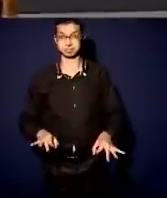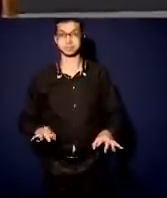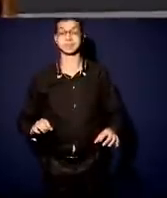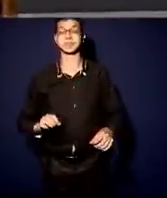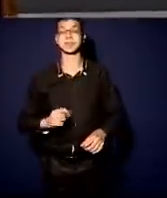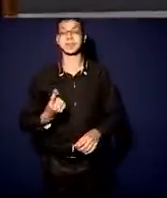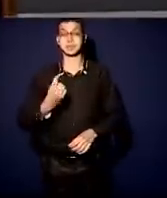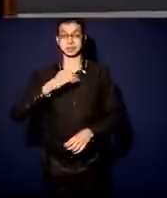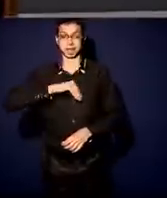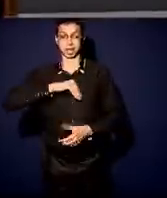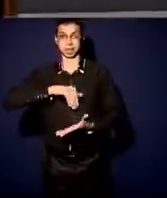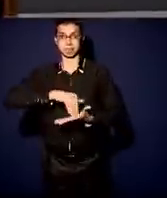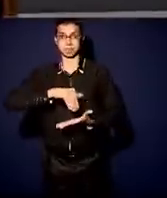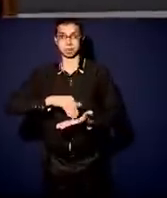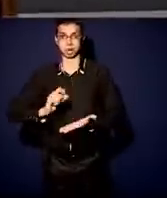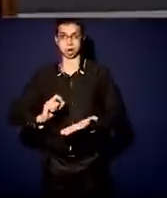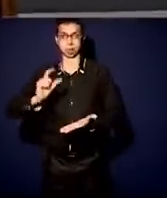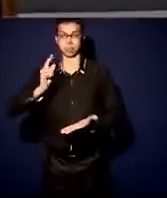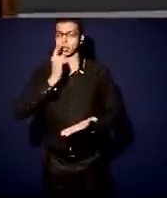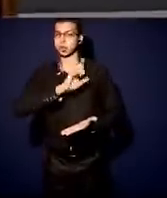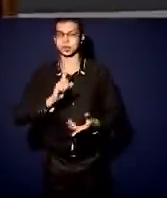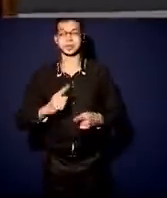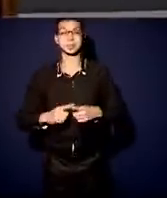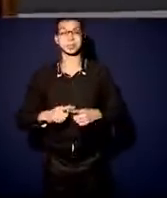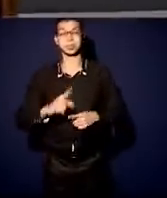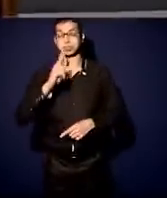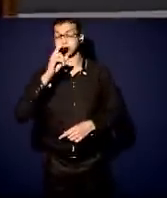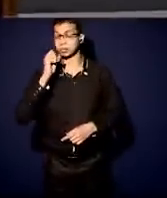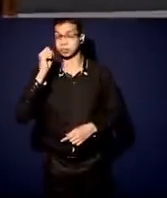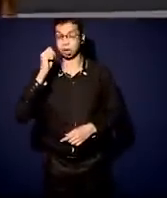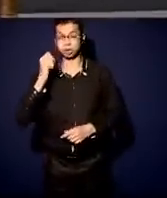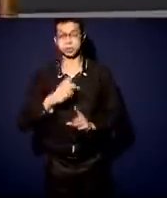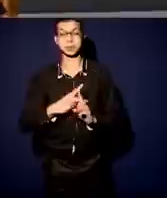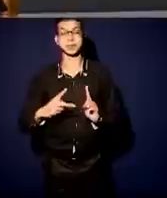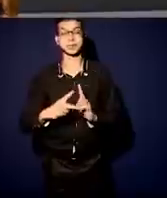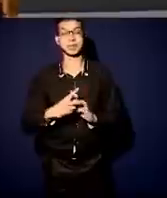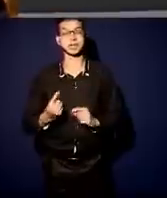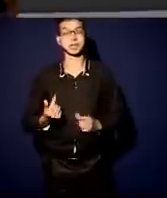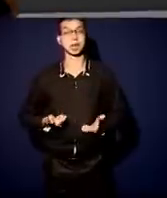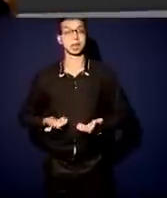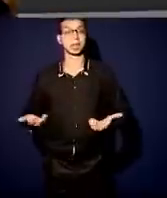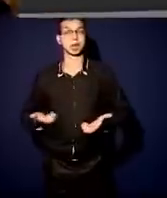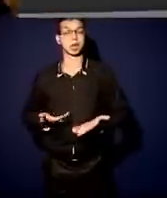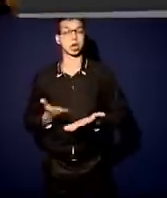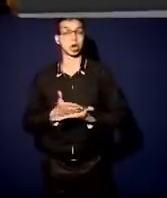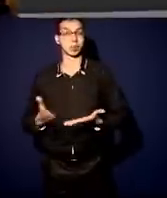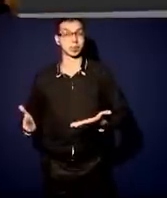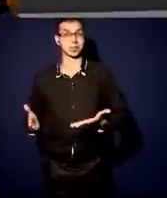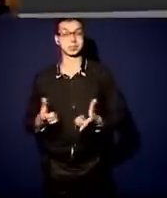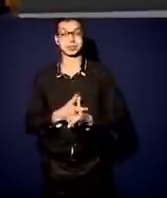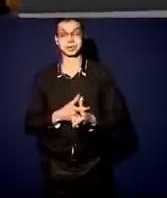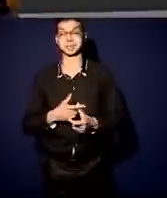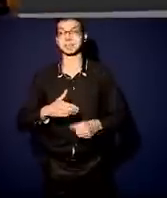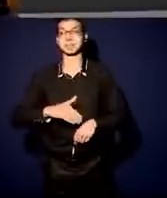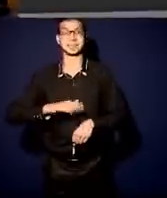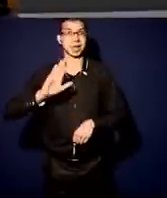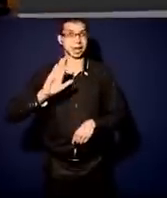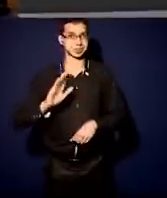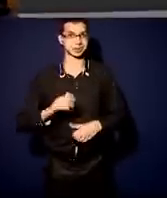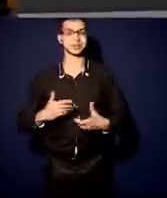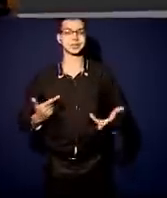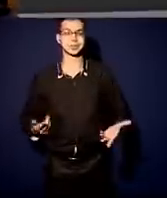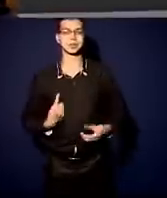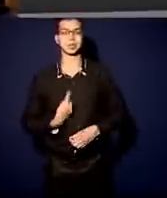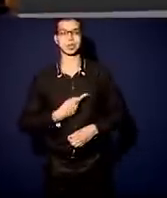no salário mínimo porque isso vai impactar muito forte despesa da Previdência é despesa de previdência começaria a crescer então nós teremos que fazer